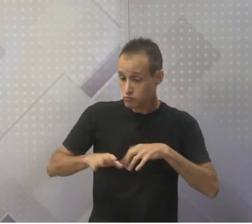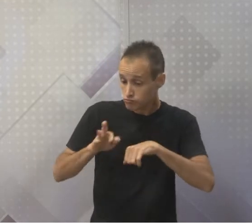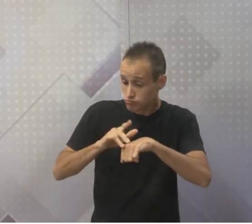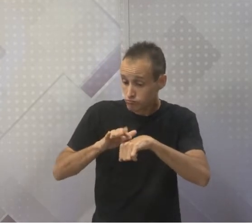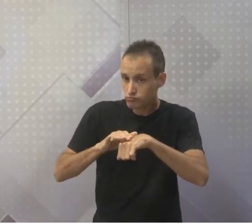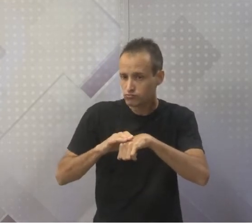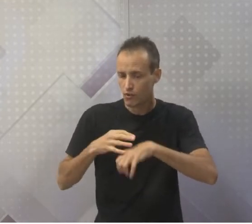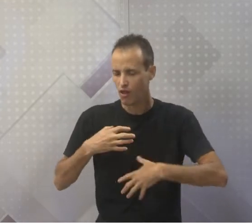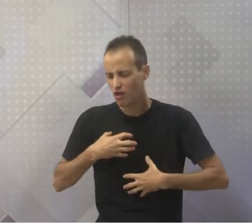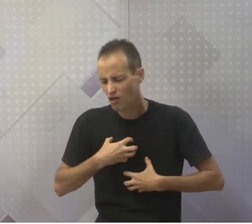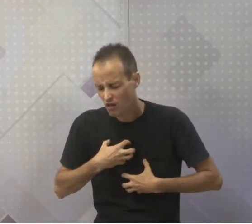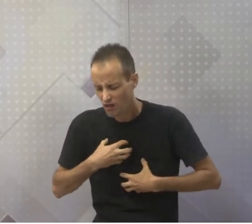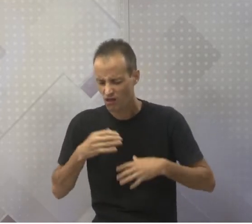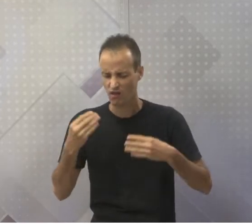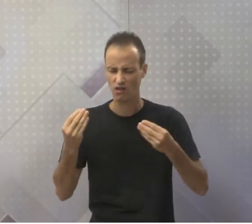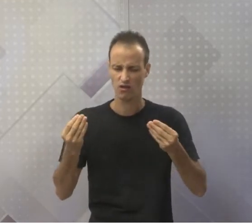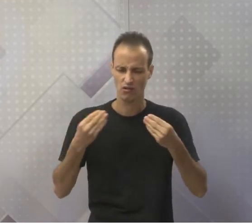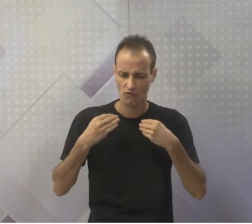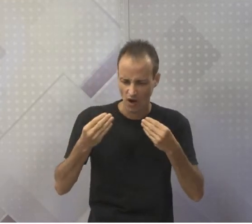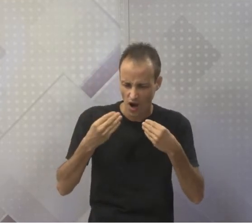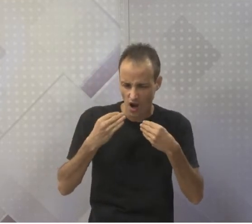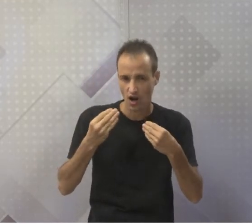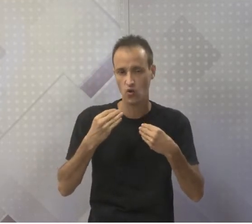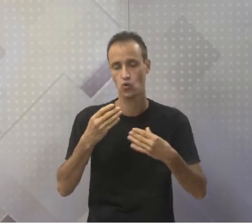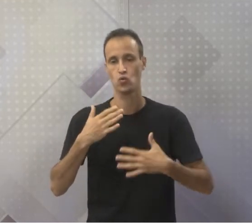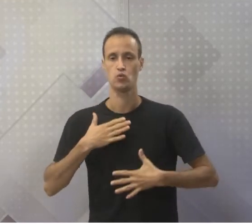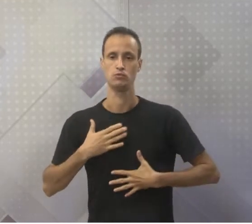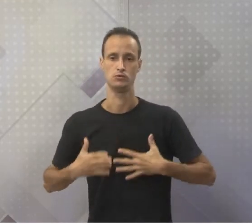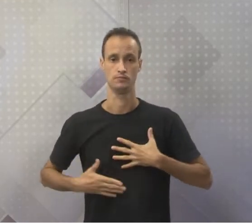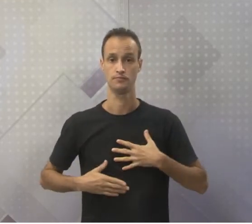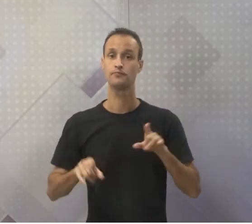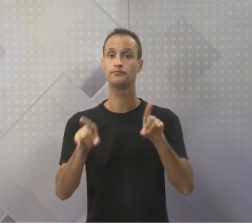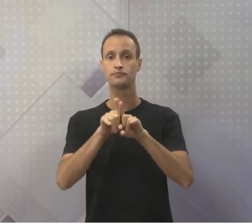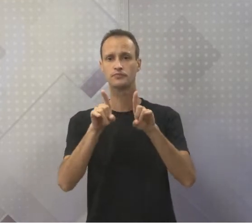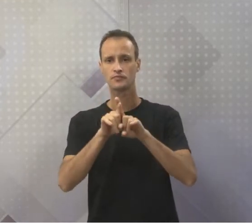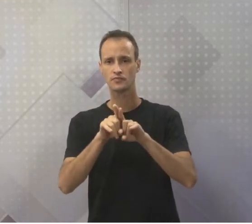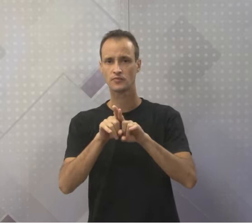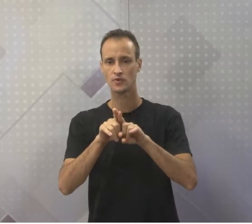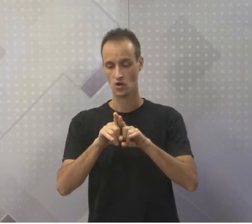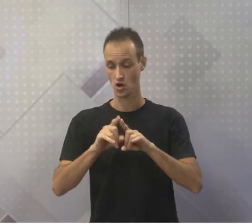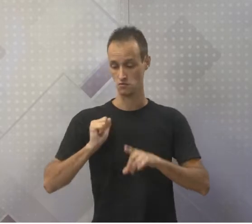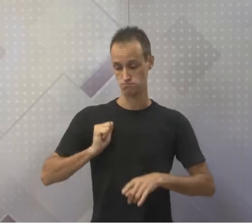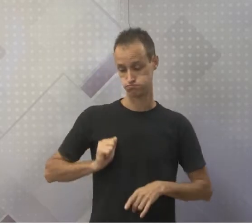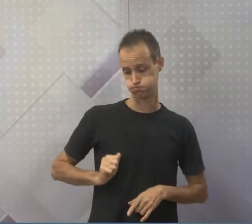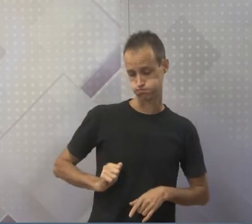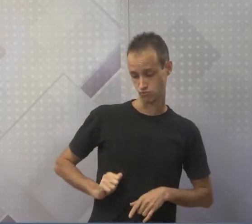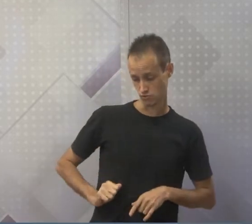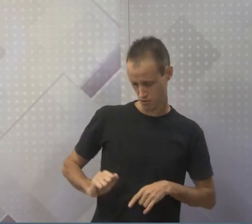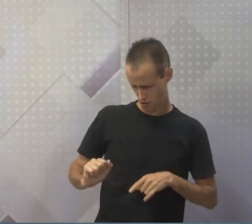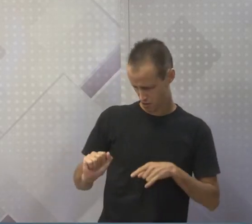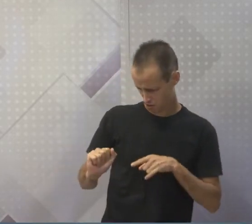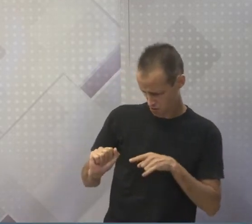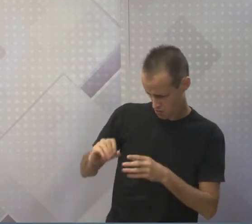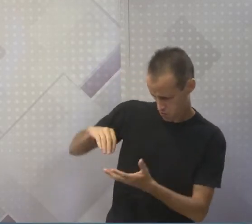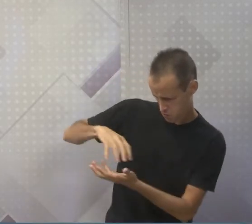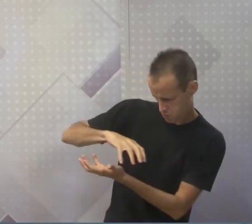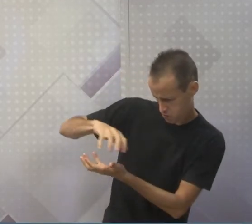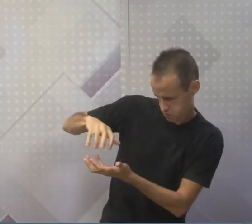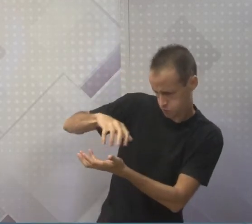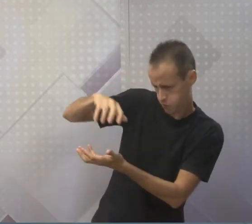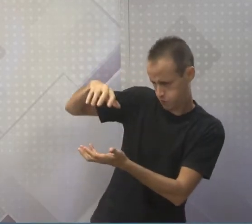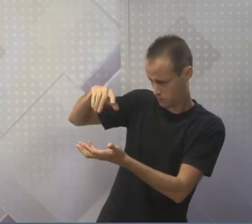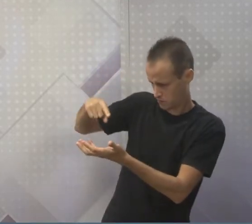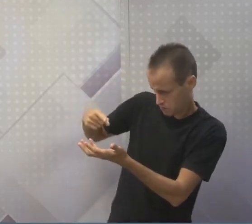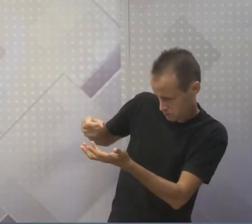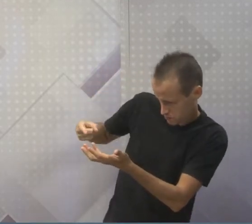está provocando esse sintoma. E ainda, gente, presença de vermes nas fezes. Quando a infestação é